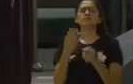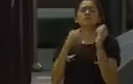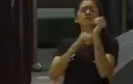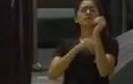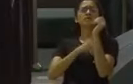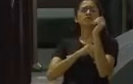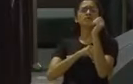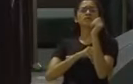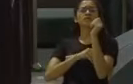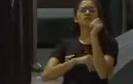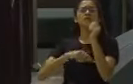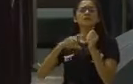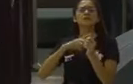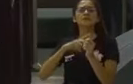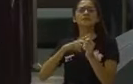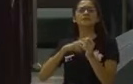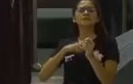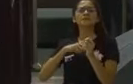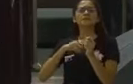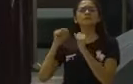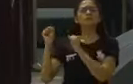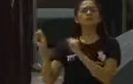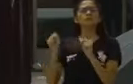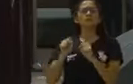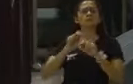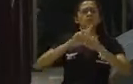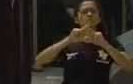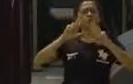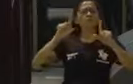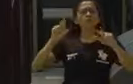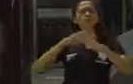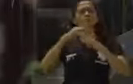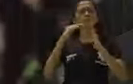poder todas as coisas em Cristo? Qual é o